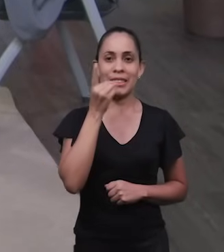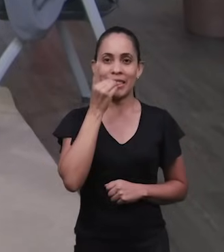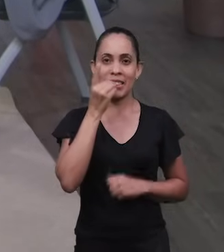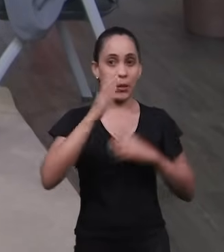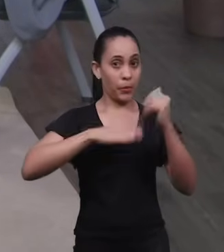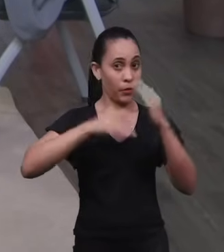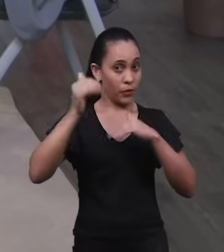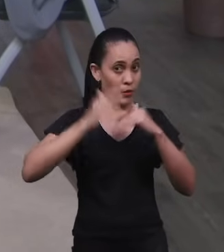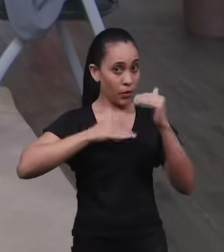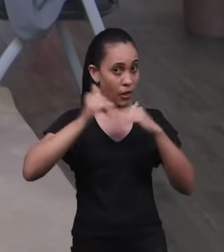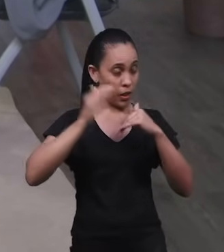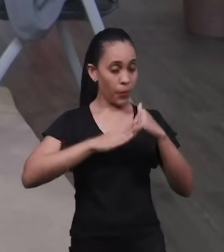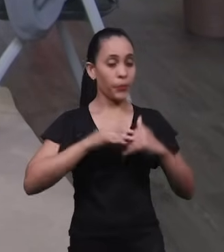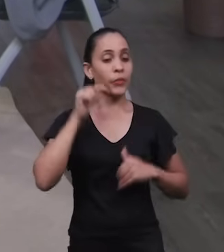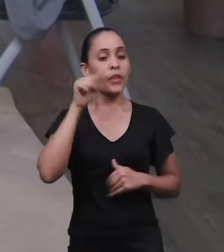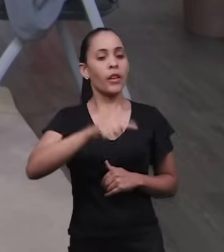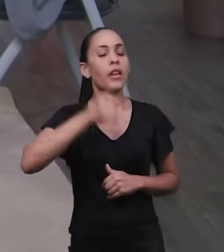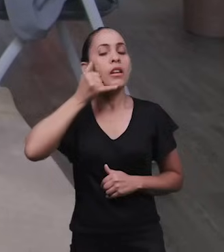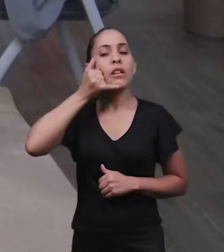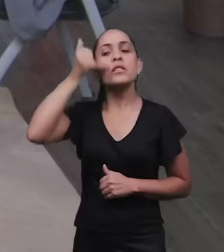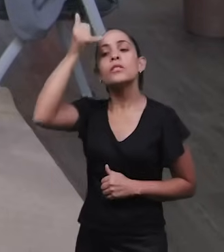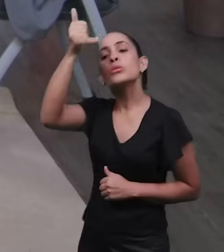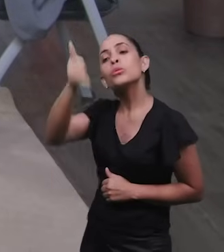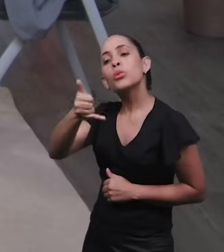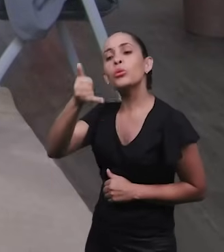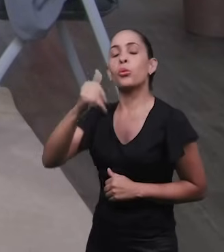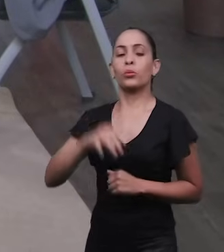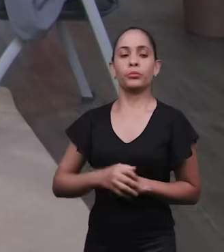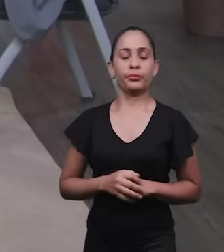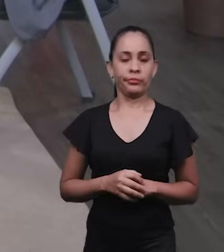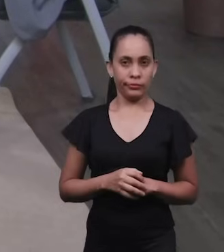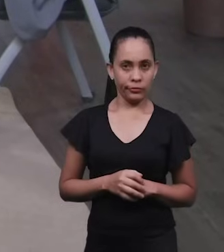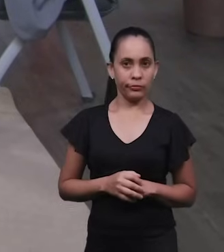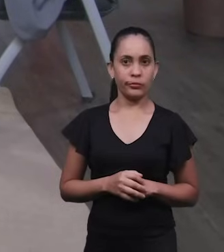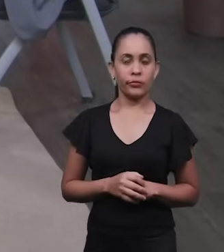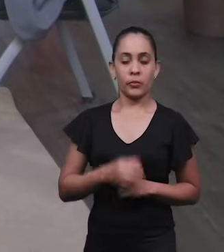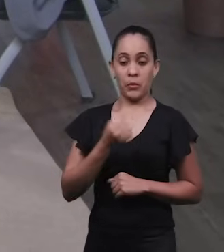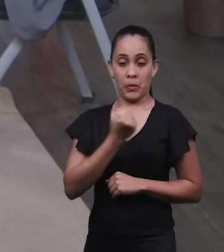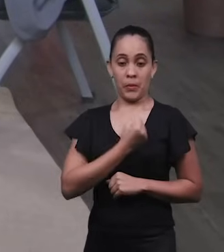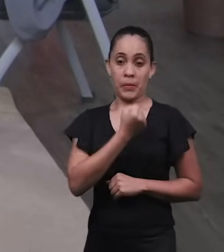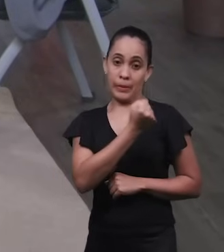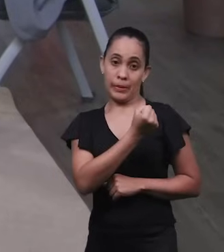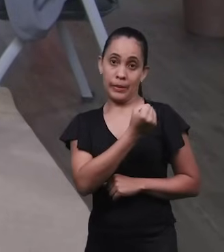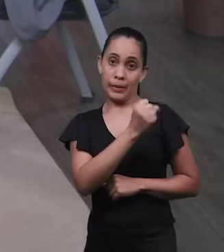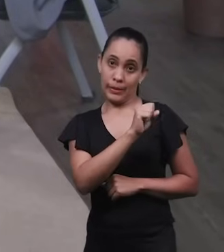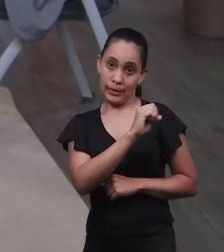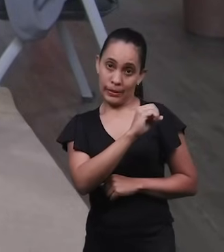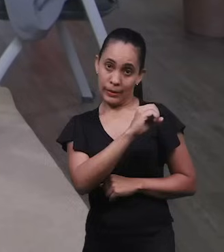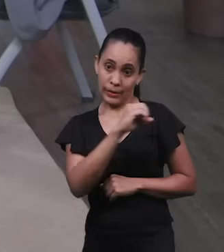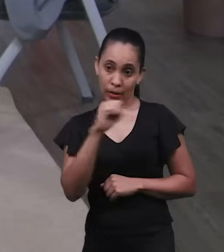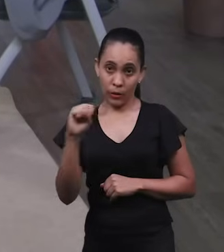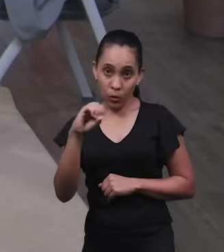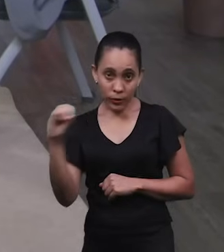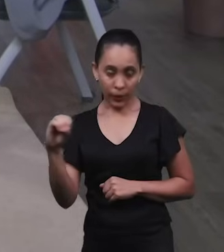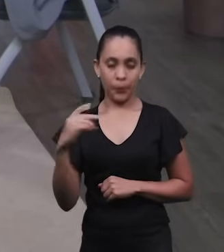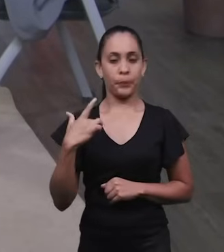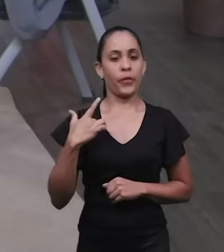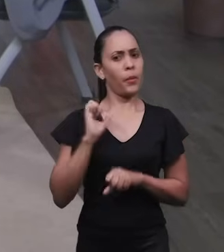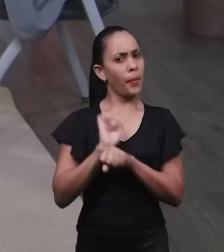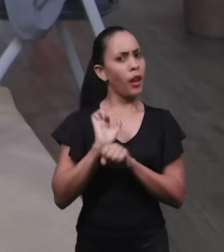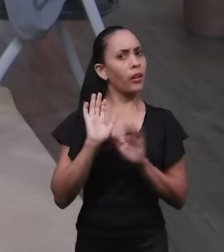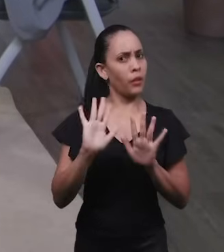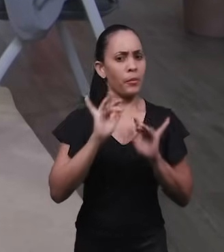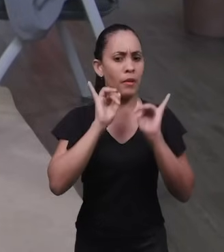dentista, e ele ligou para o 0800. Quero dar uma pausa